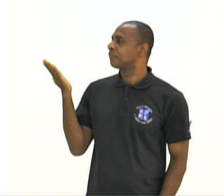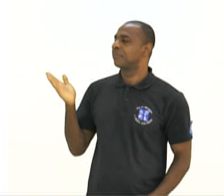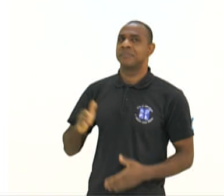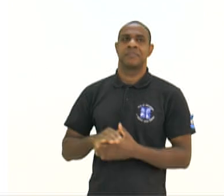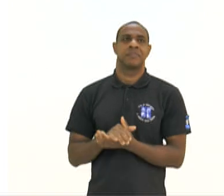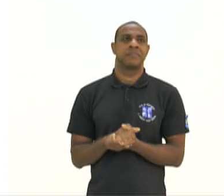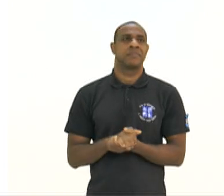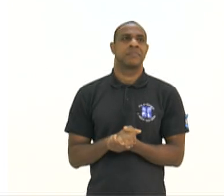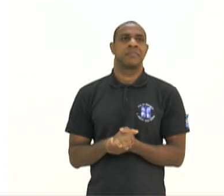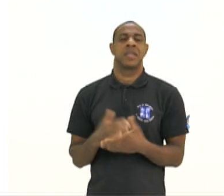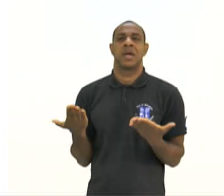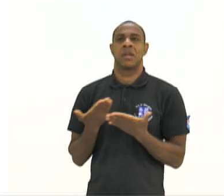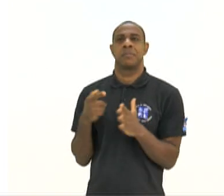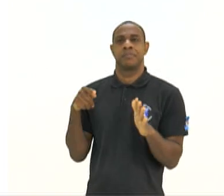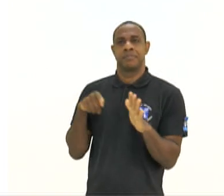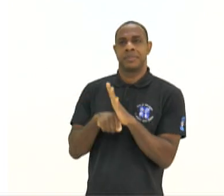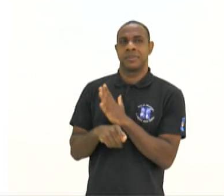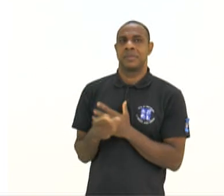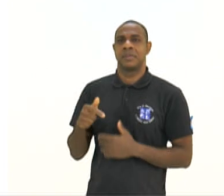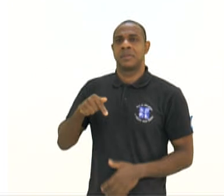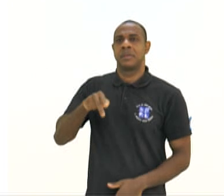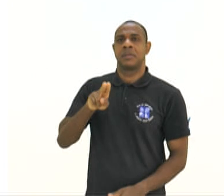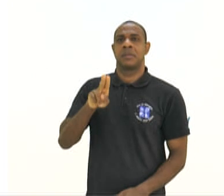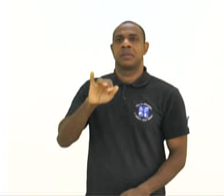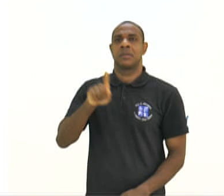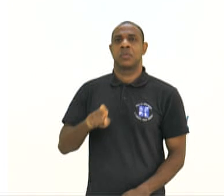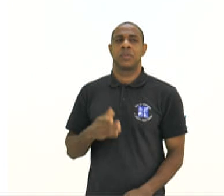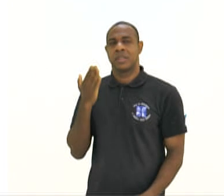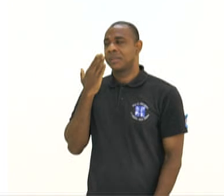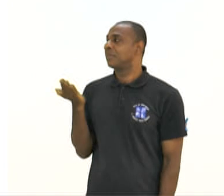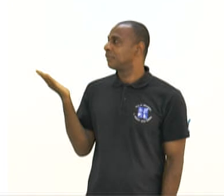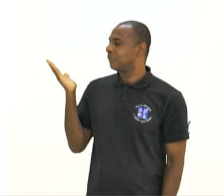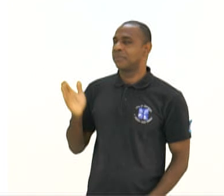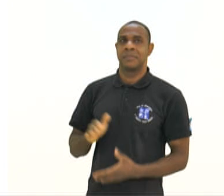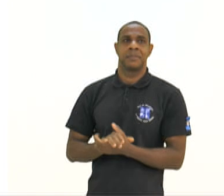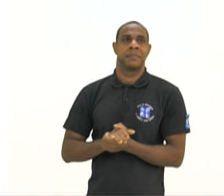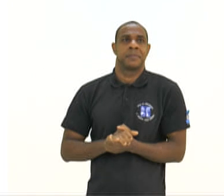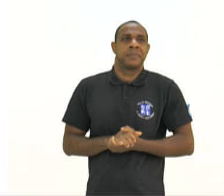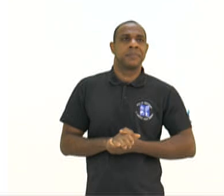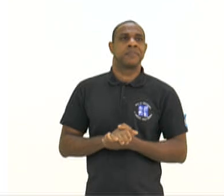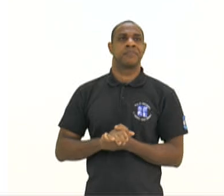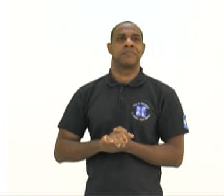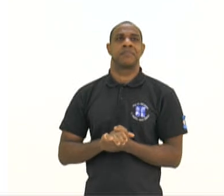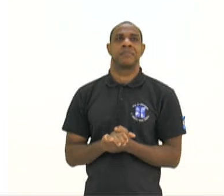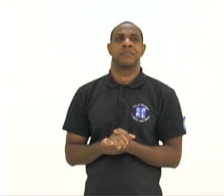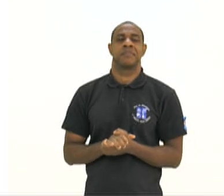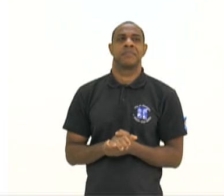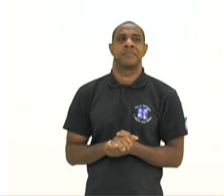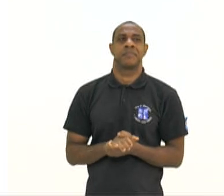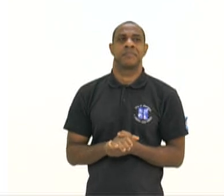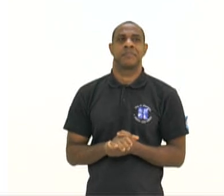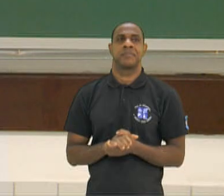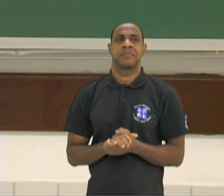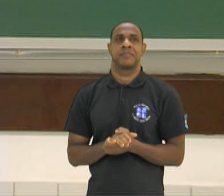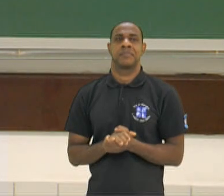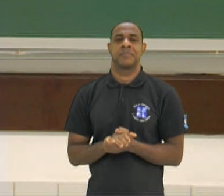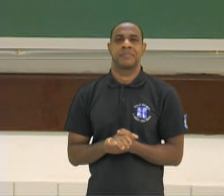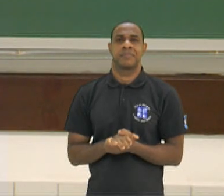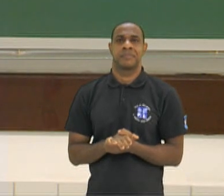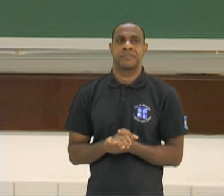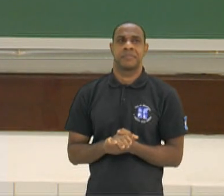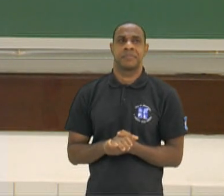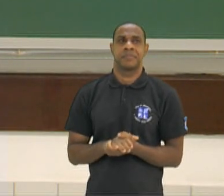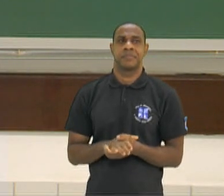quiz time. Então vamos para o nosso quiz, que nós temos duas perguntas. One, you can omit